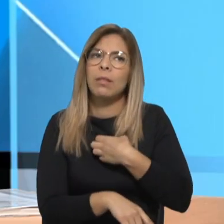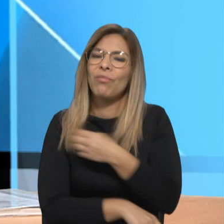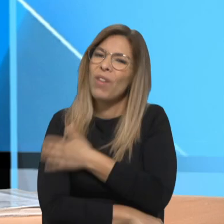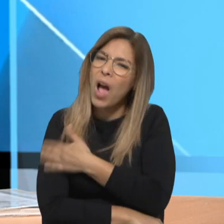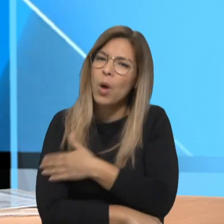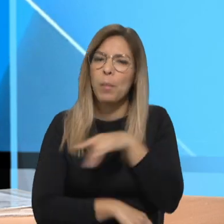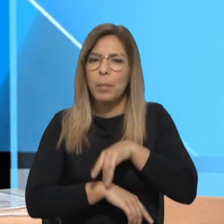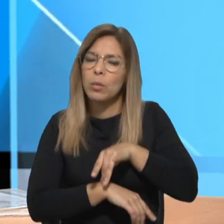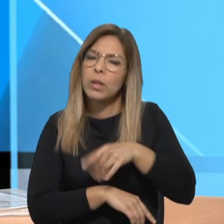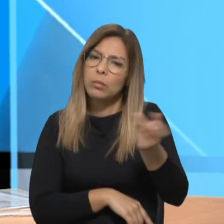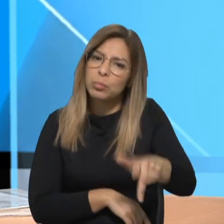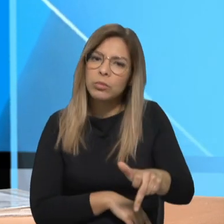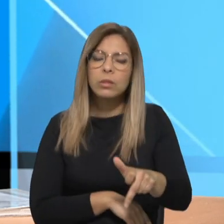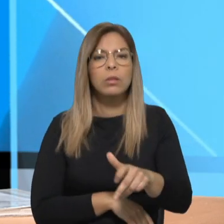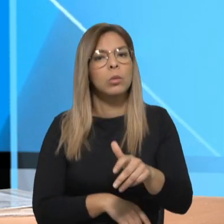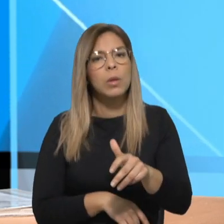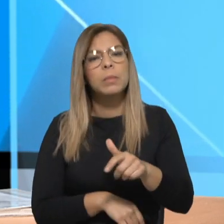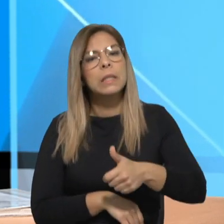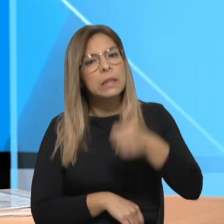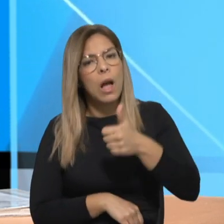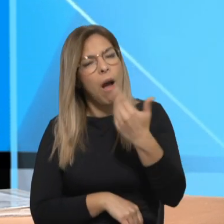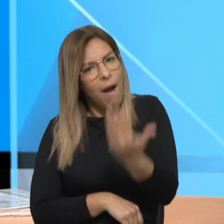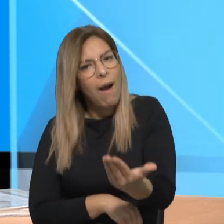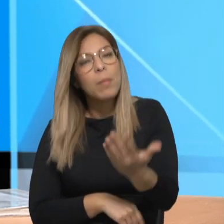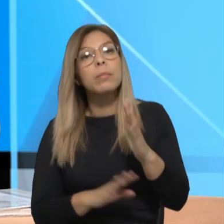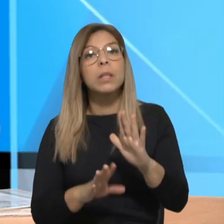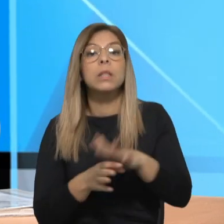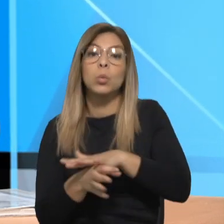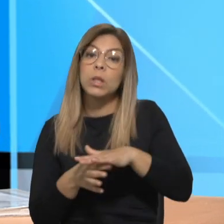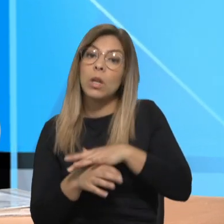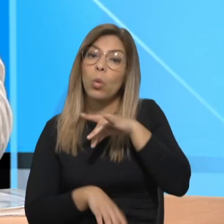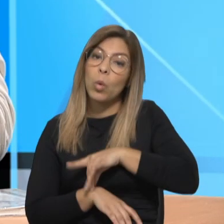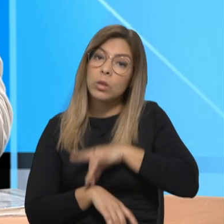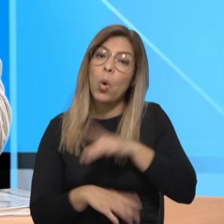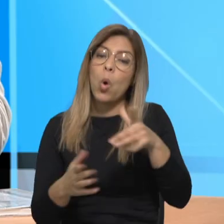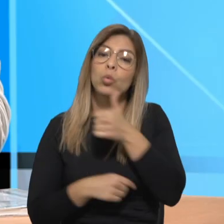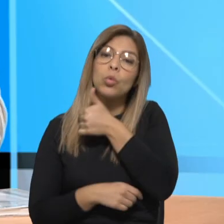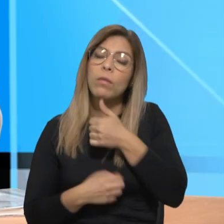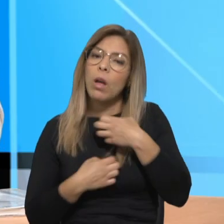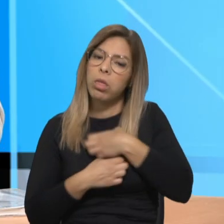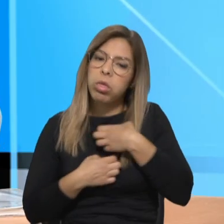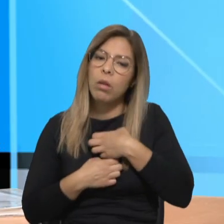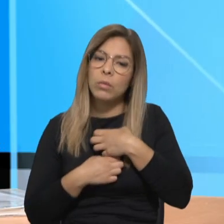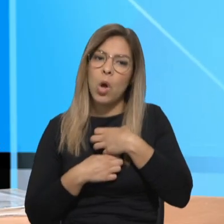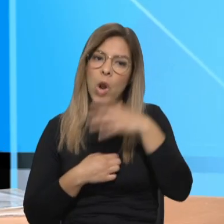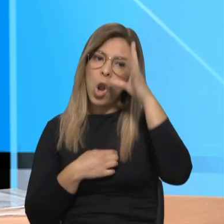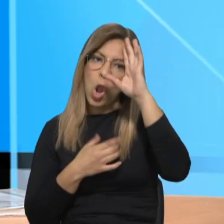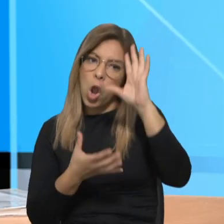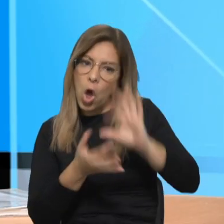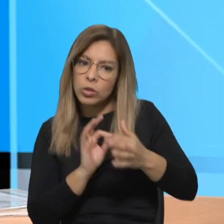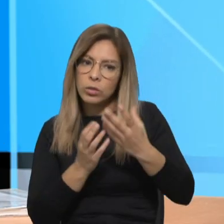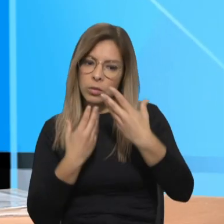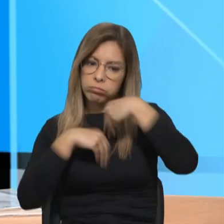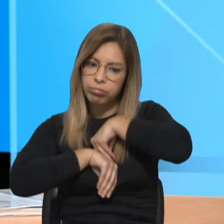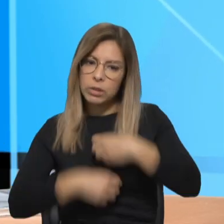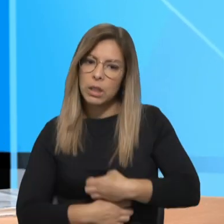da fragilidade. Não é que muitas situações de fragilidade, e nomeadamente até de sofrimento, tenham sentido em si, não é? Intrinsecamente, mas a